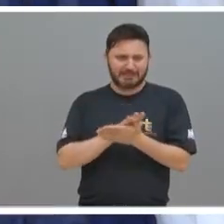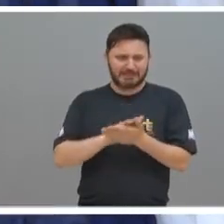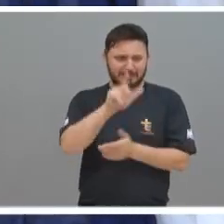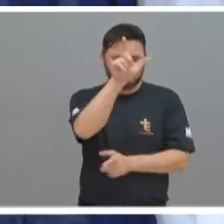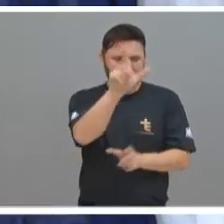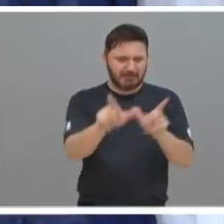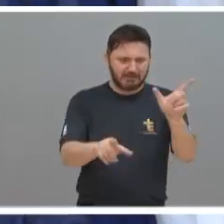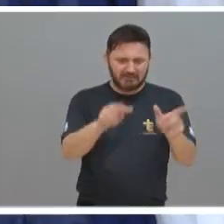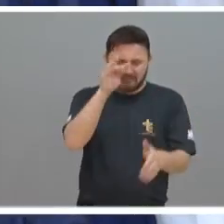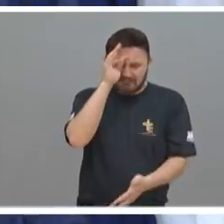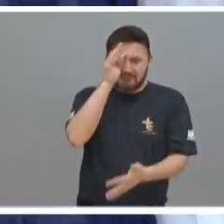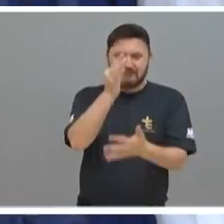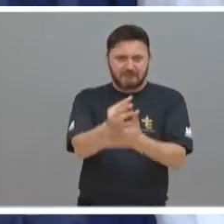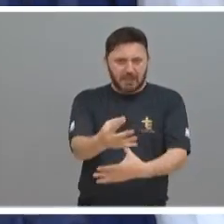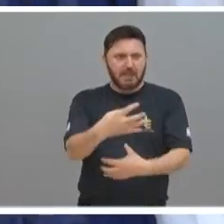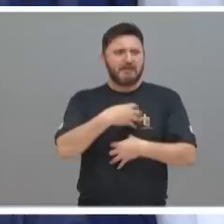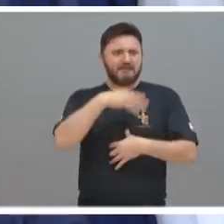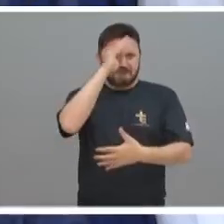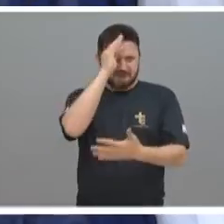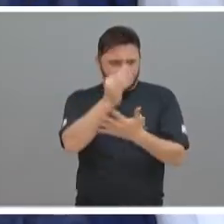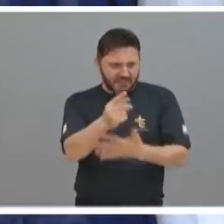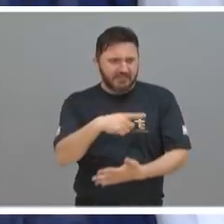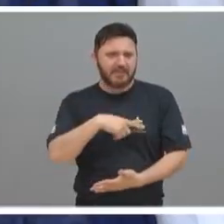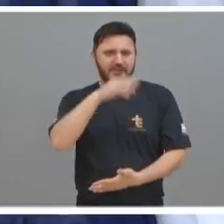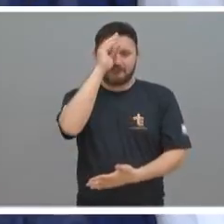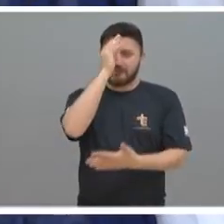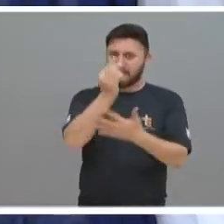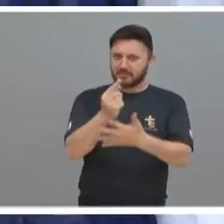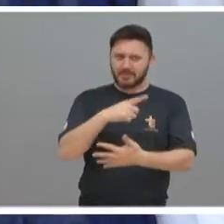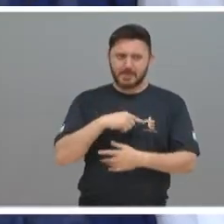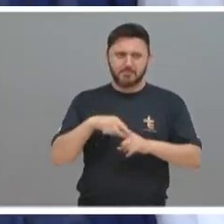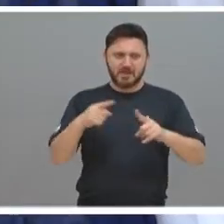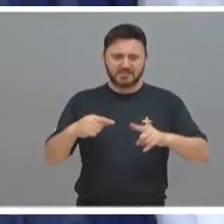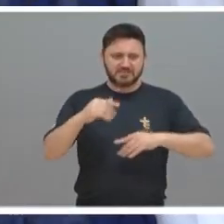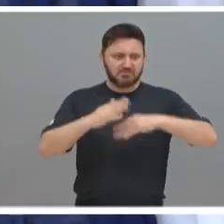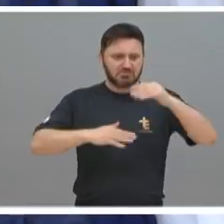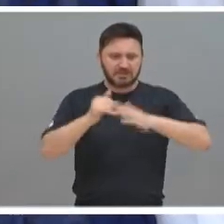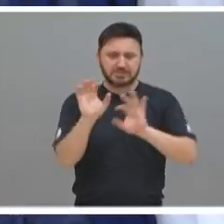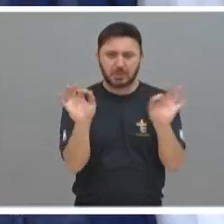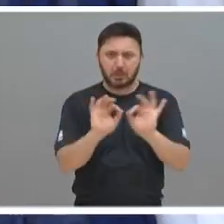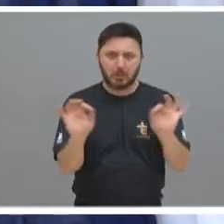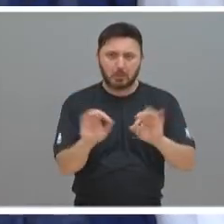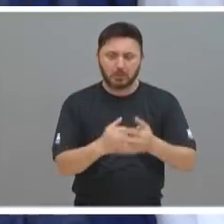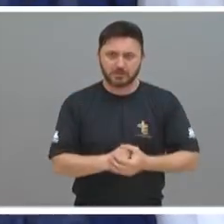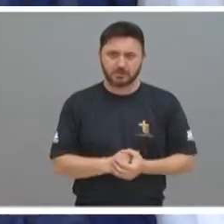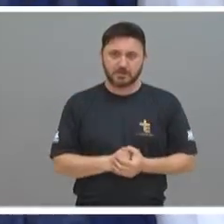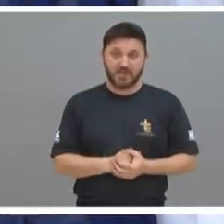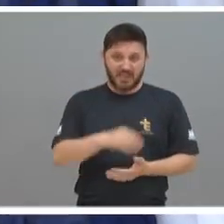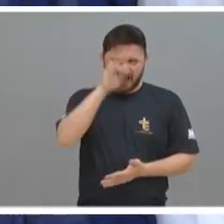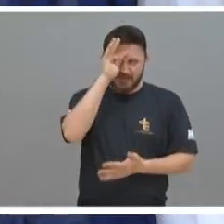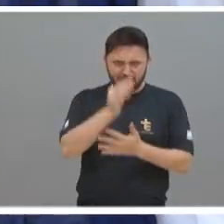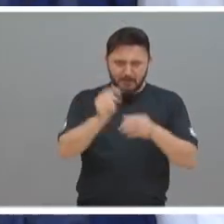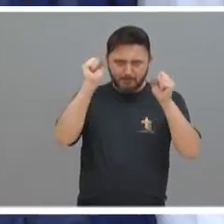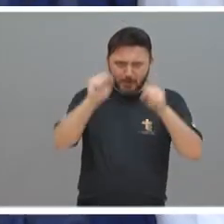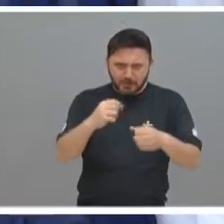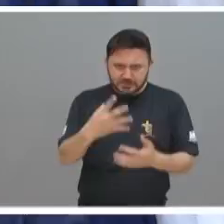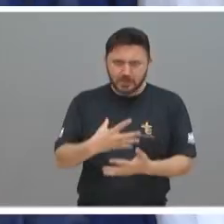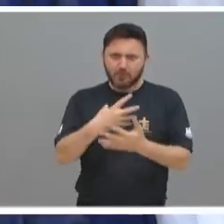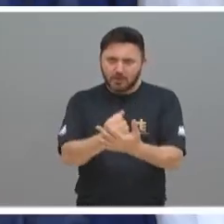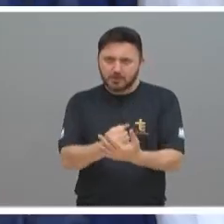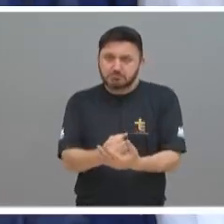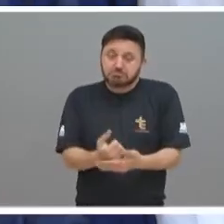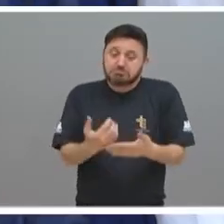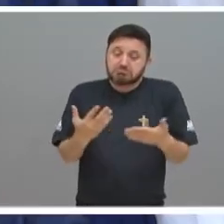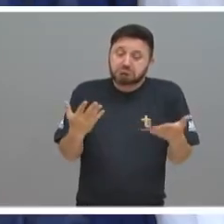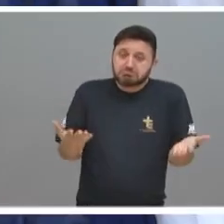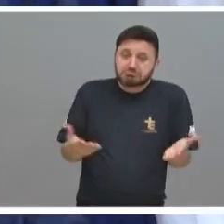a põe em prática? A fé seria então capaz de salvá-lo? a fé, imaginai que